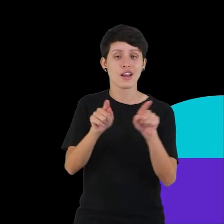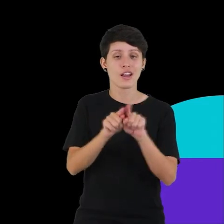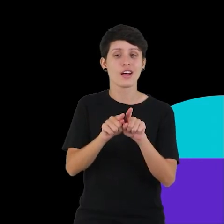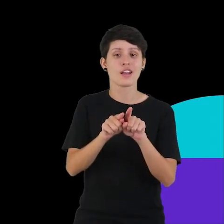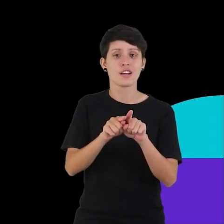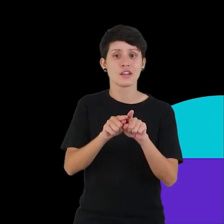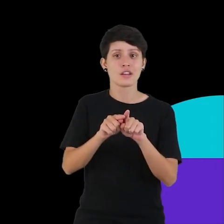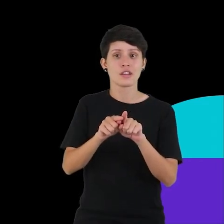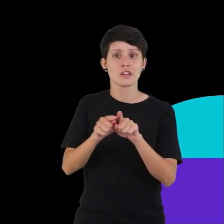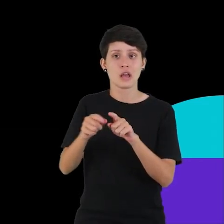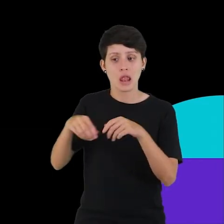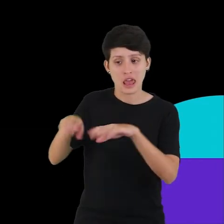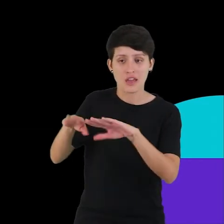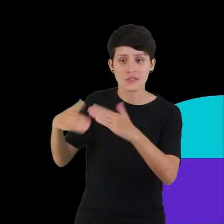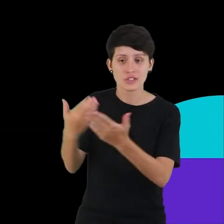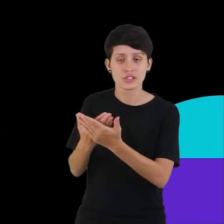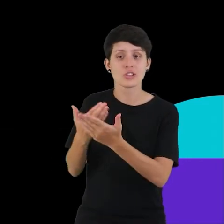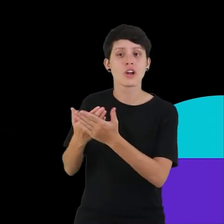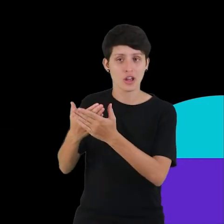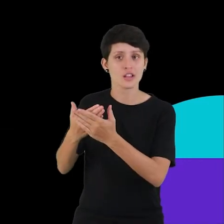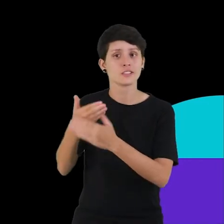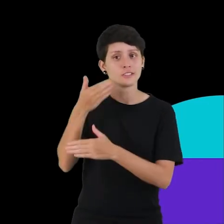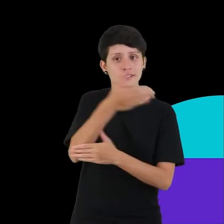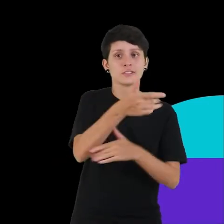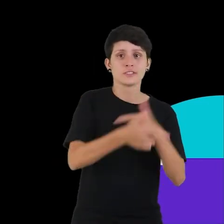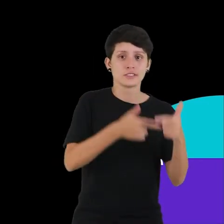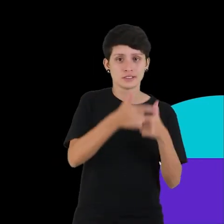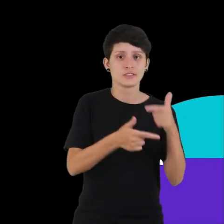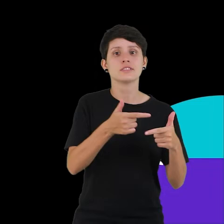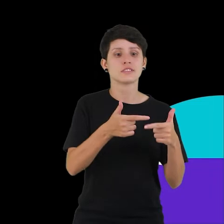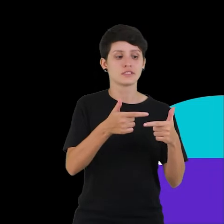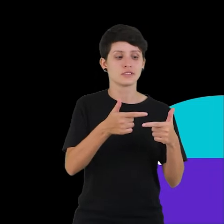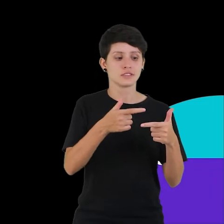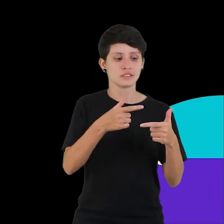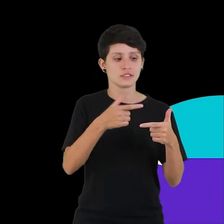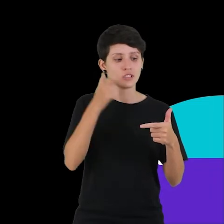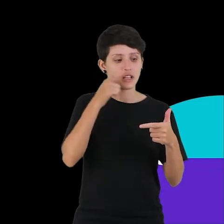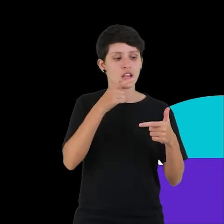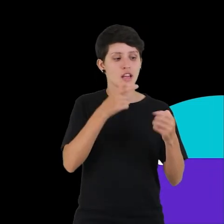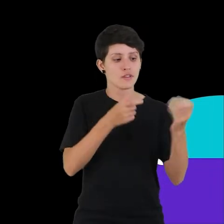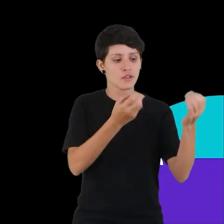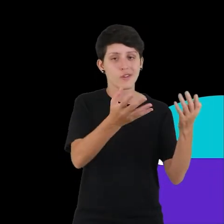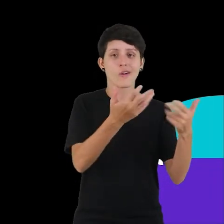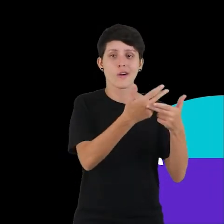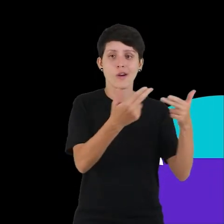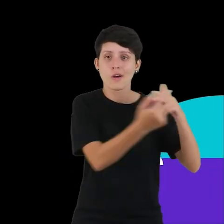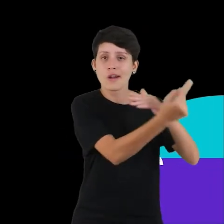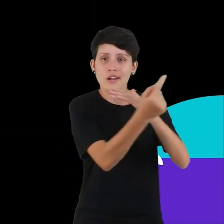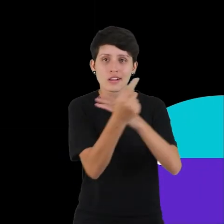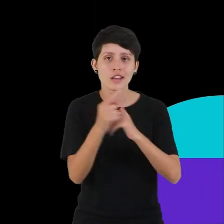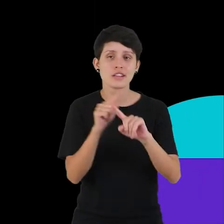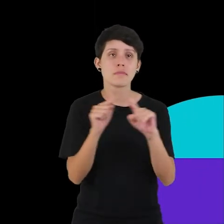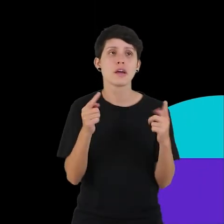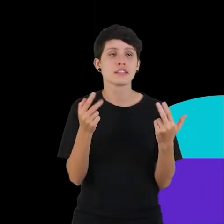Você se acha uma pessoa batalhadora? Eu me acho, sim, porque ao mesmo tempo eu sou dona de casa, cuido das